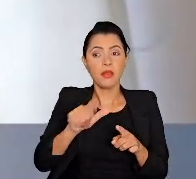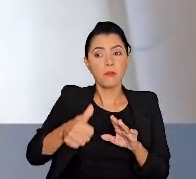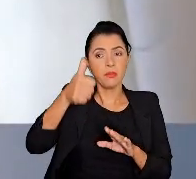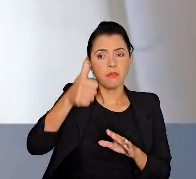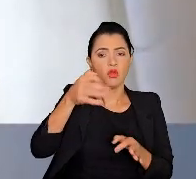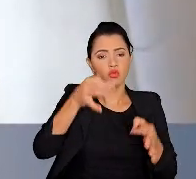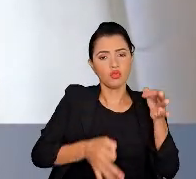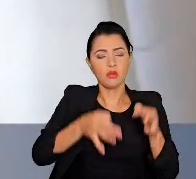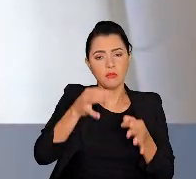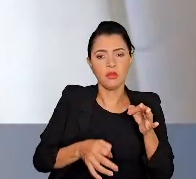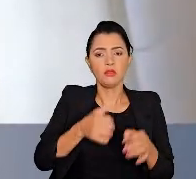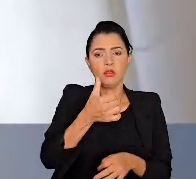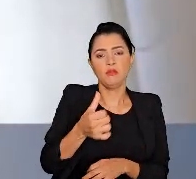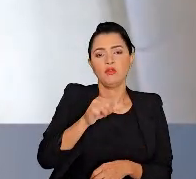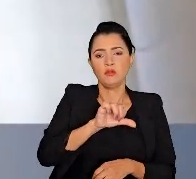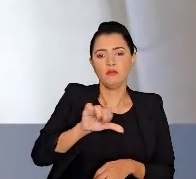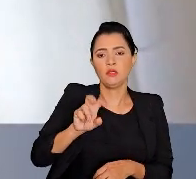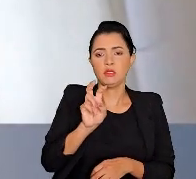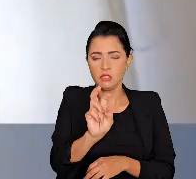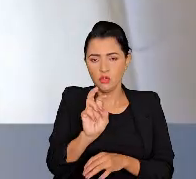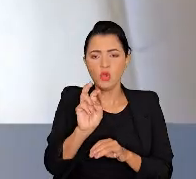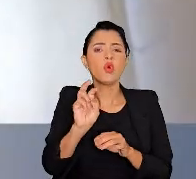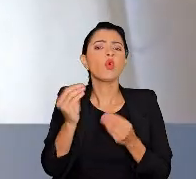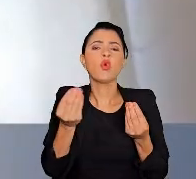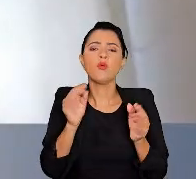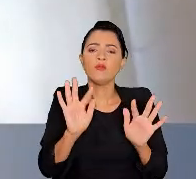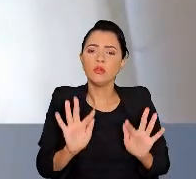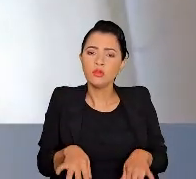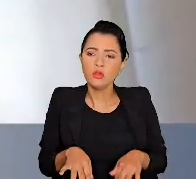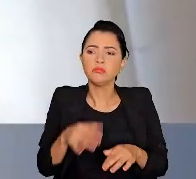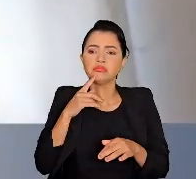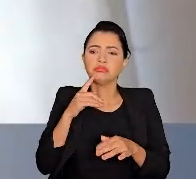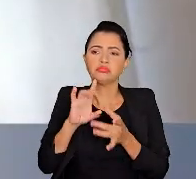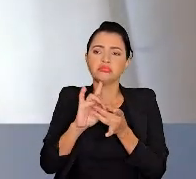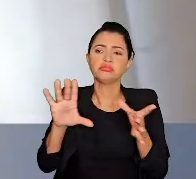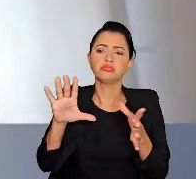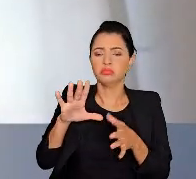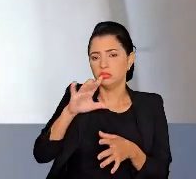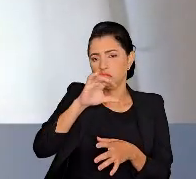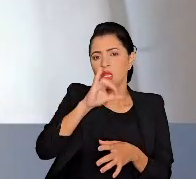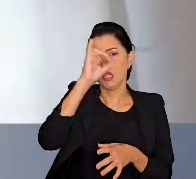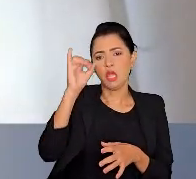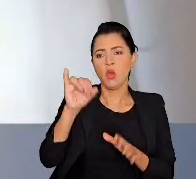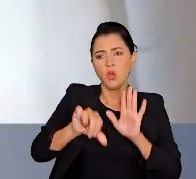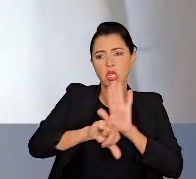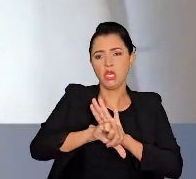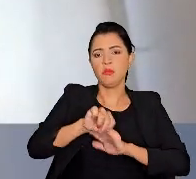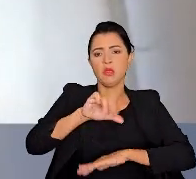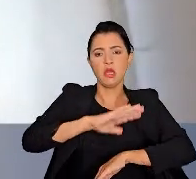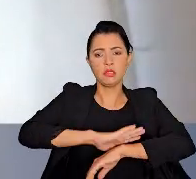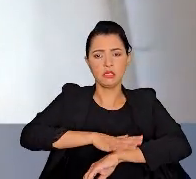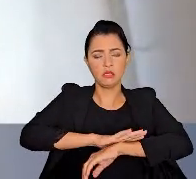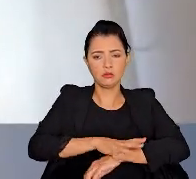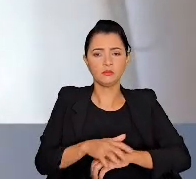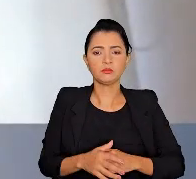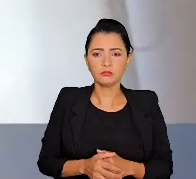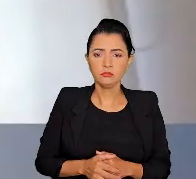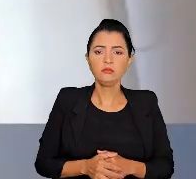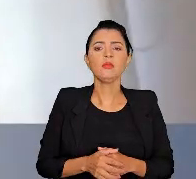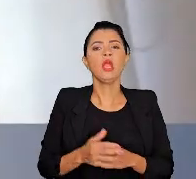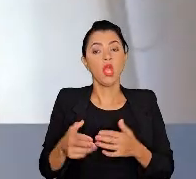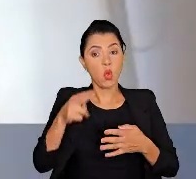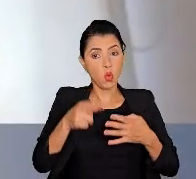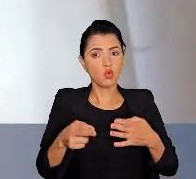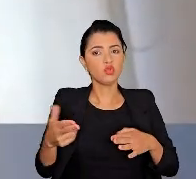de 1995, terminou por absolvê-lo do crime de racismo. Houve um recurso e a